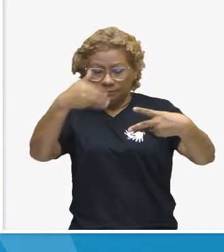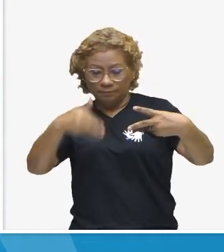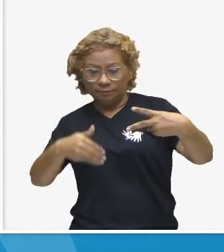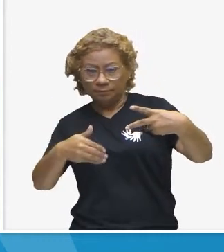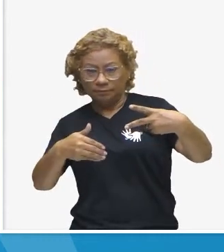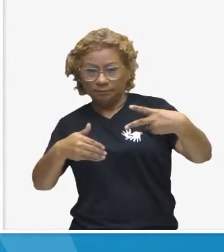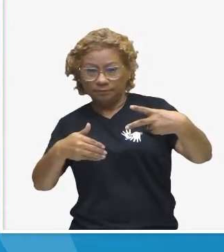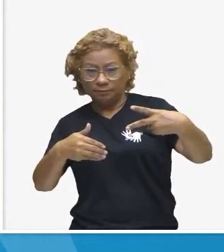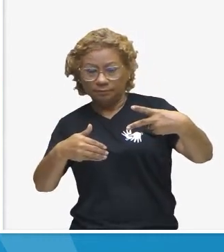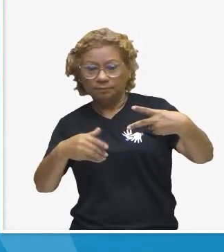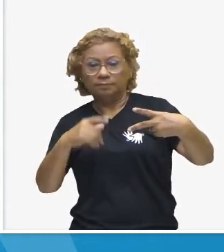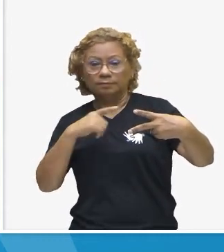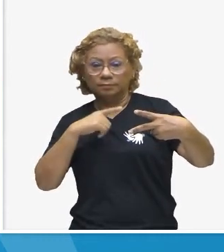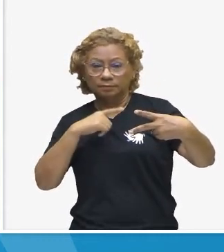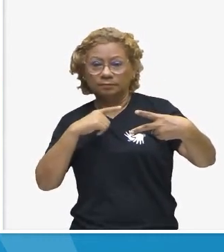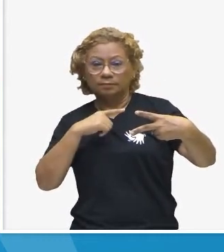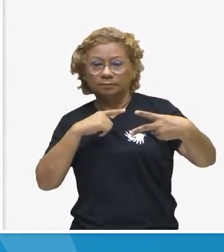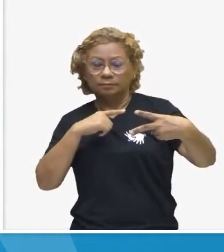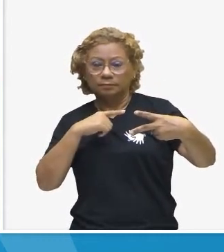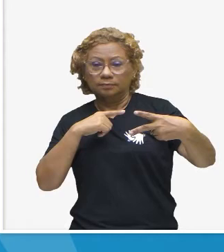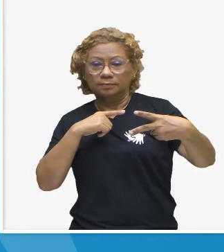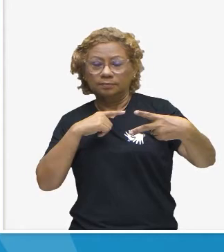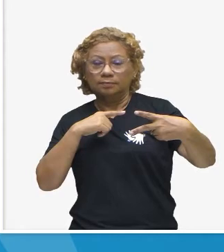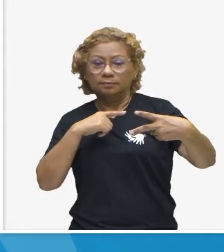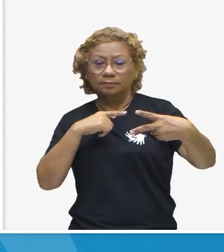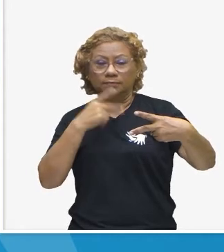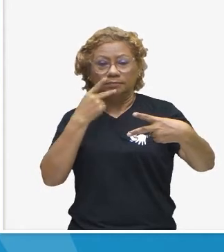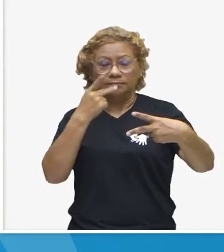retas é a parte interna.